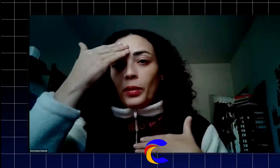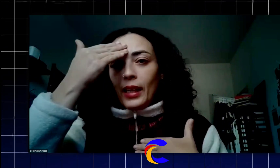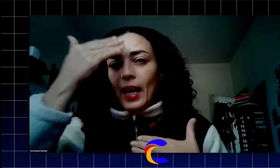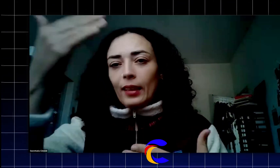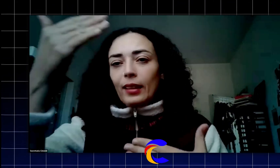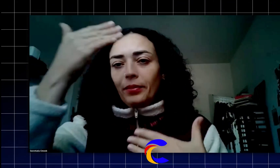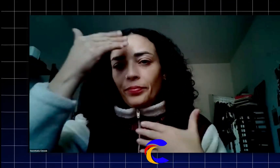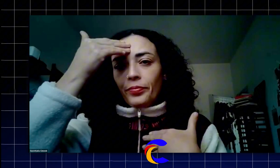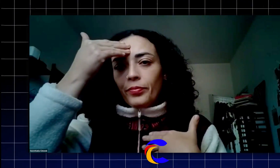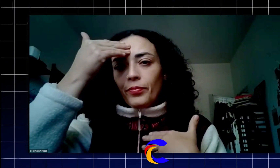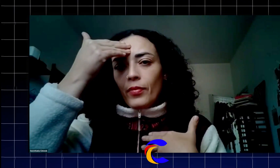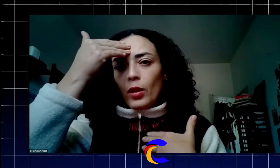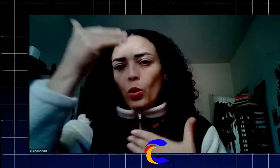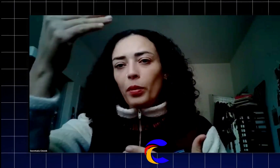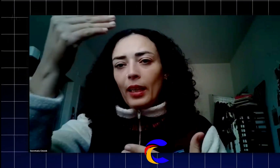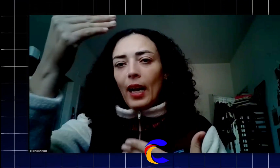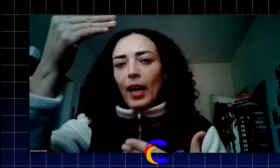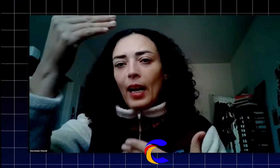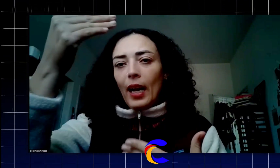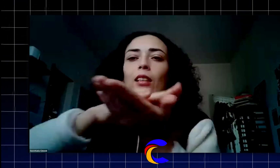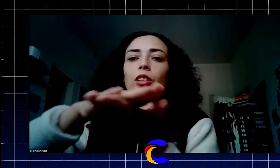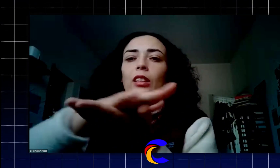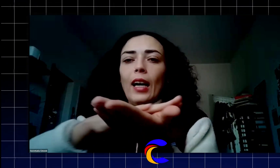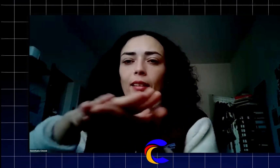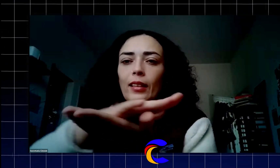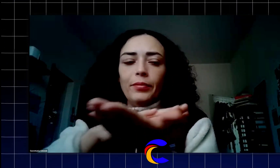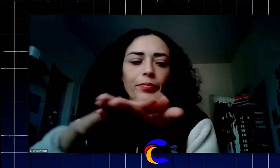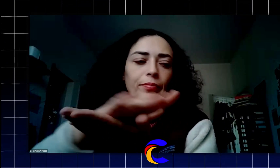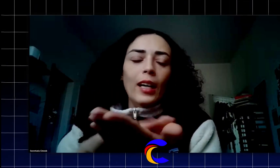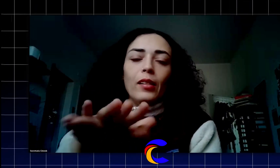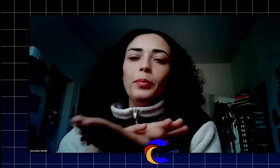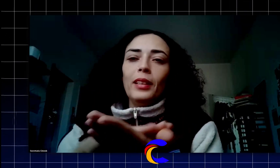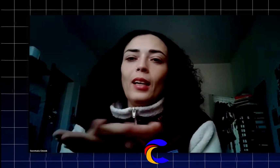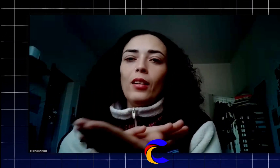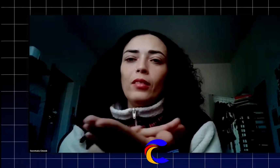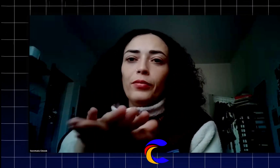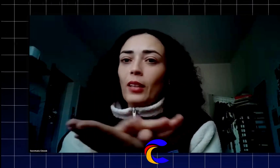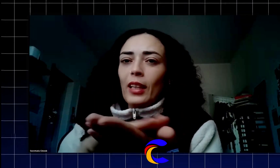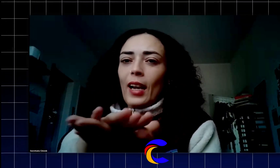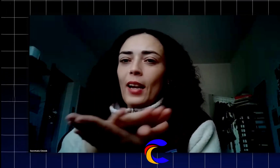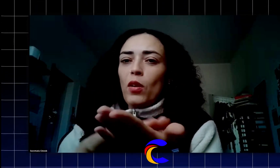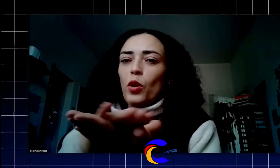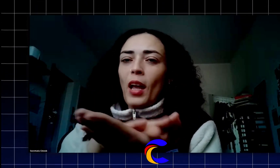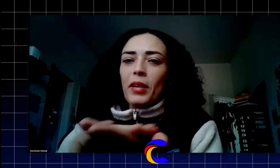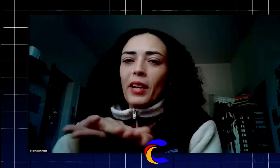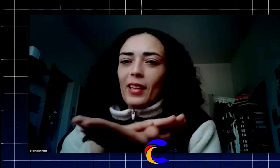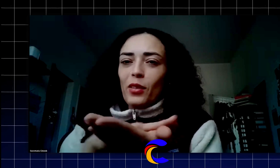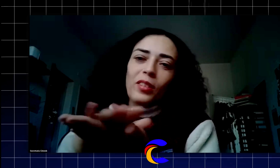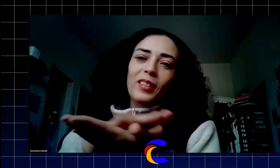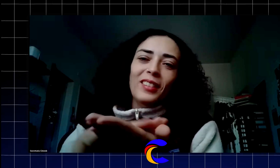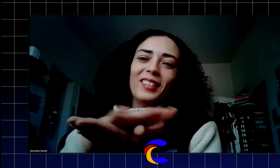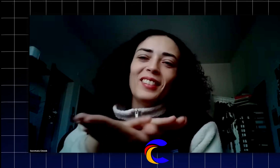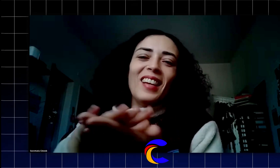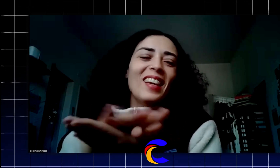sinal de obrigada, obrigada e de nada. De nada eu falo que é igual enrolar